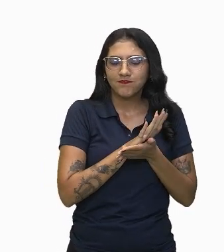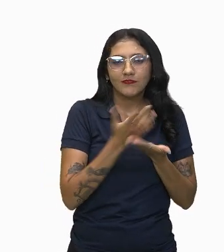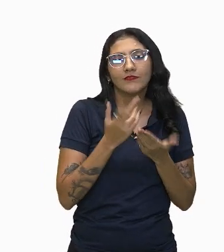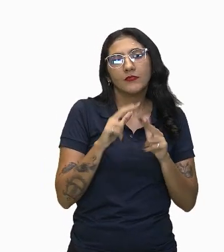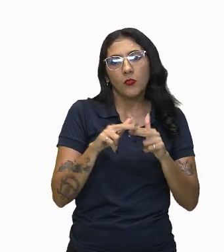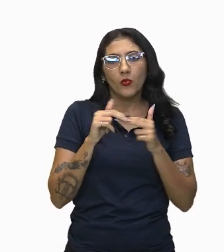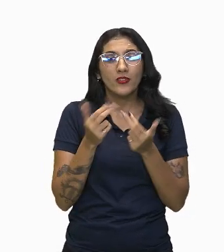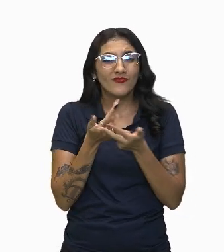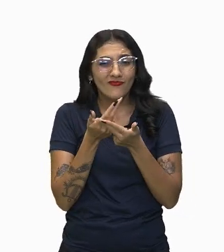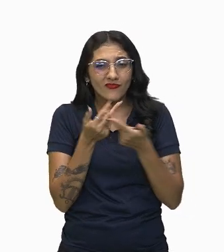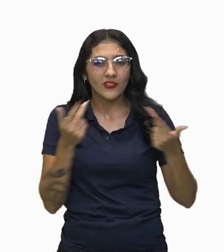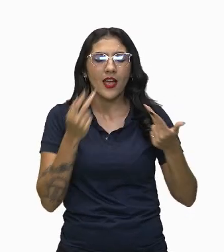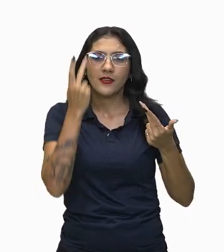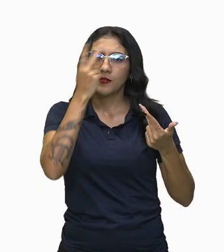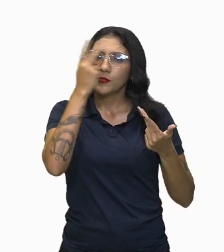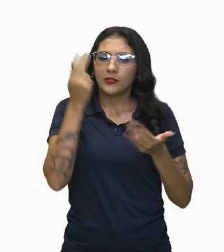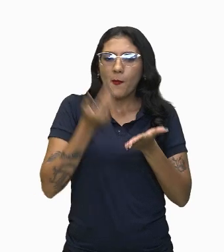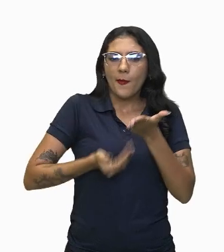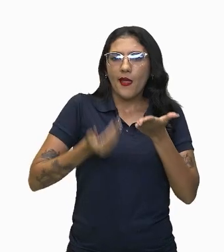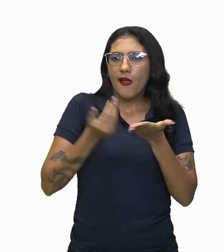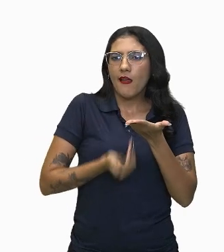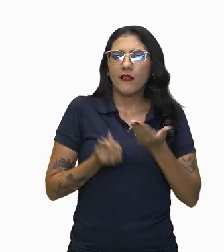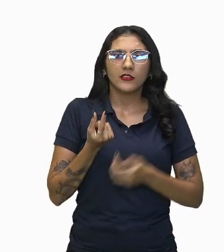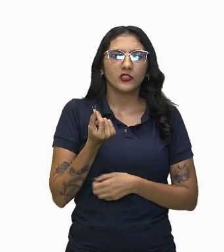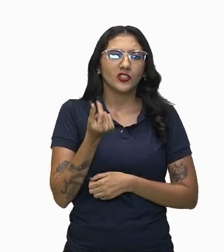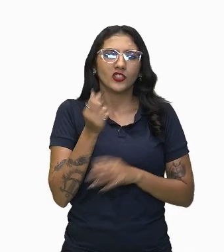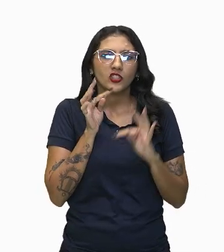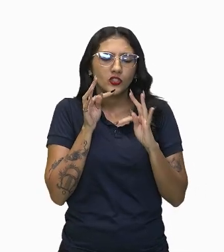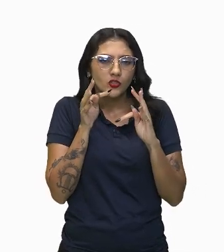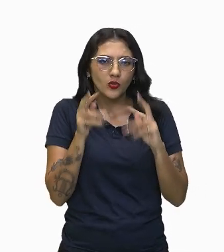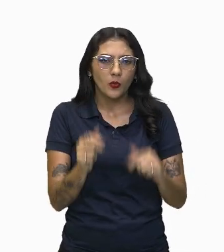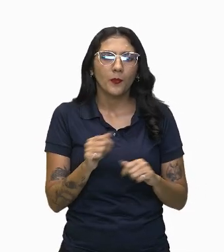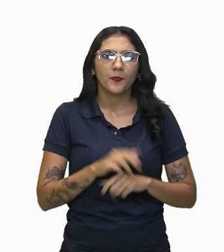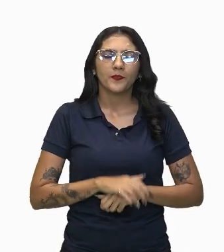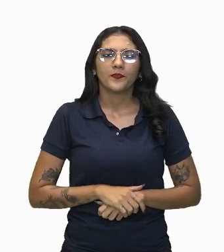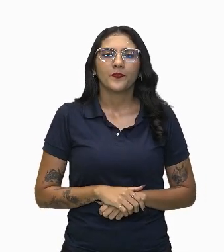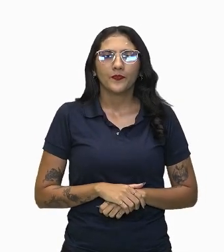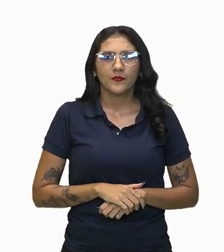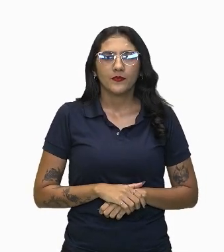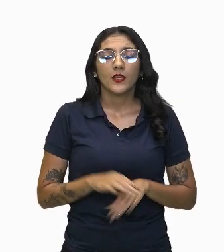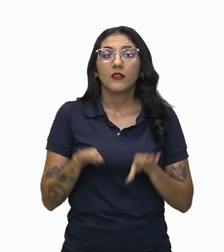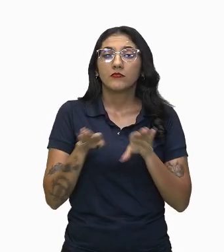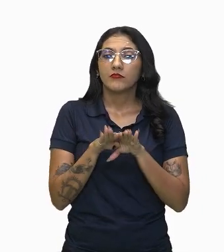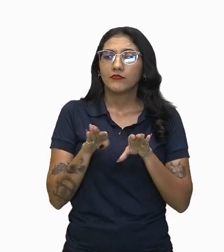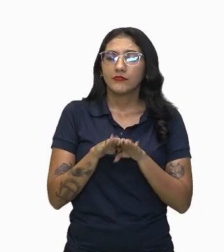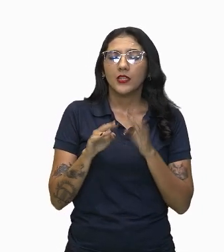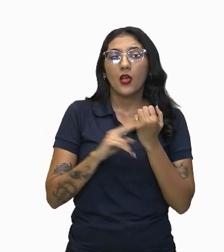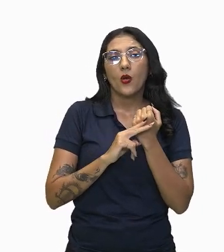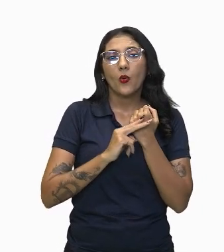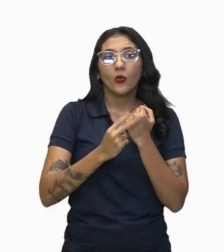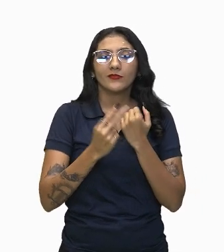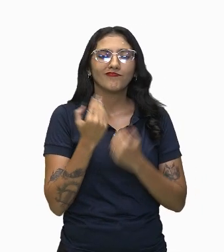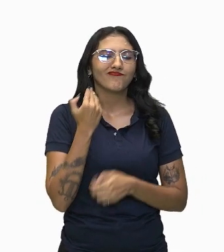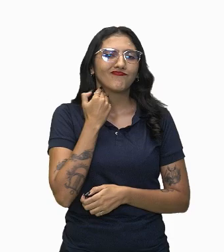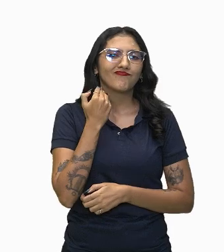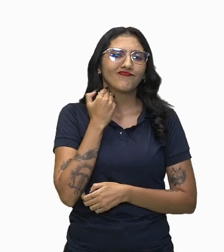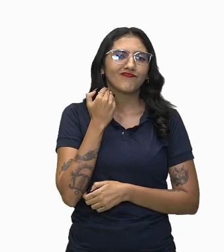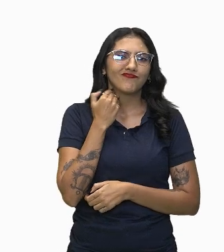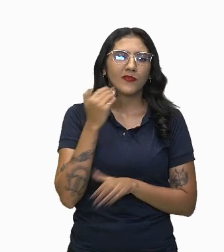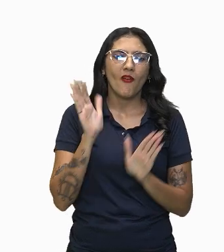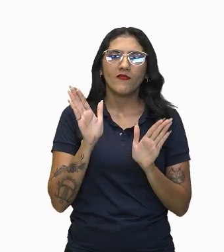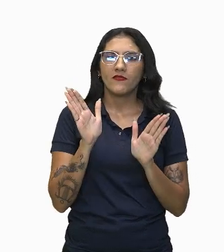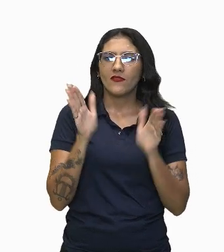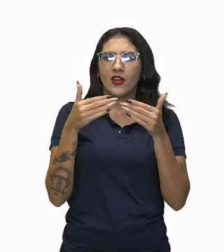pessoas acabaram perdendo aí as suas economias. Consequentemente, os bancos faliram, houve uma